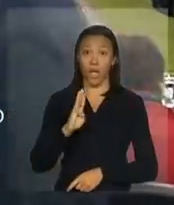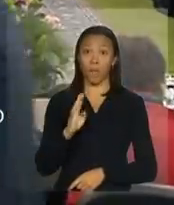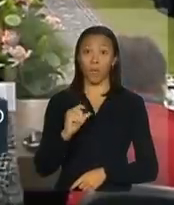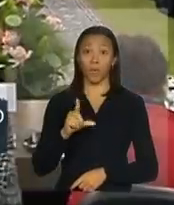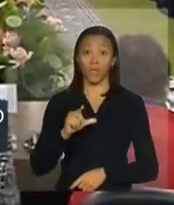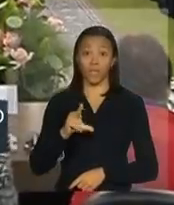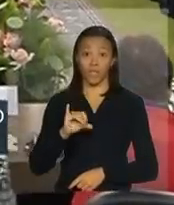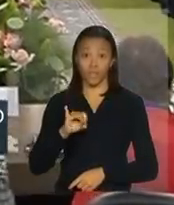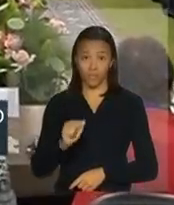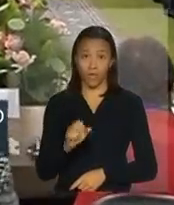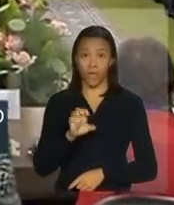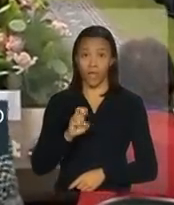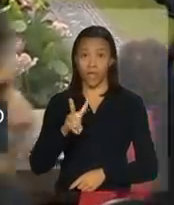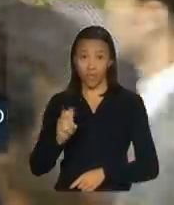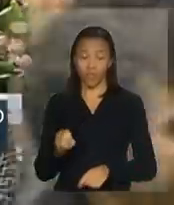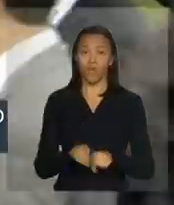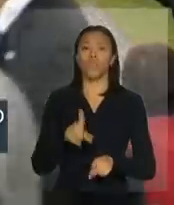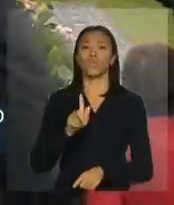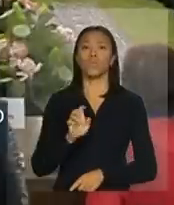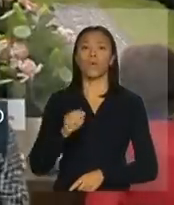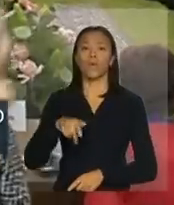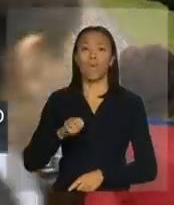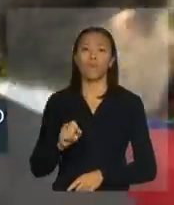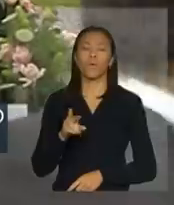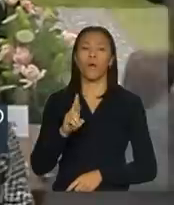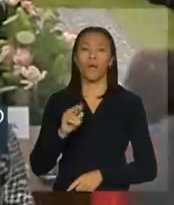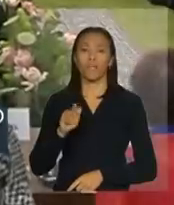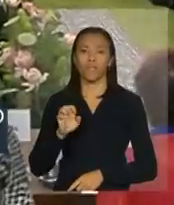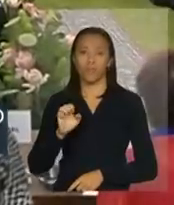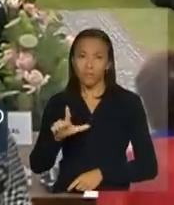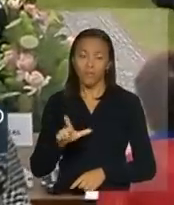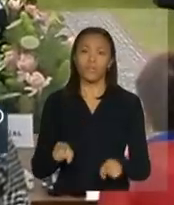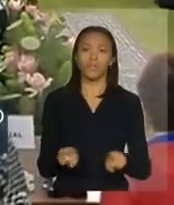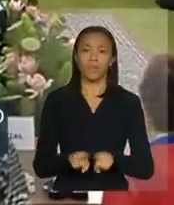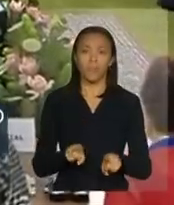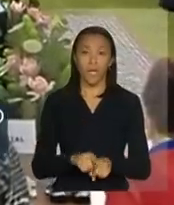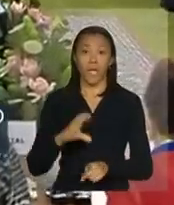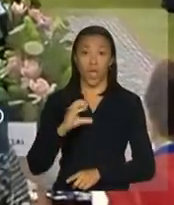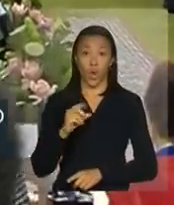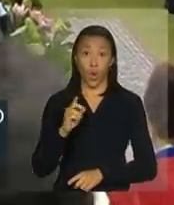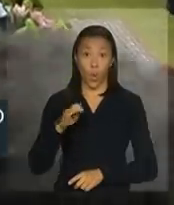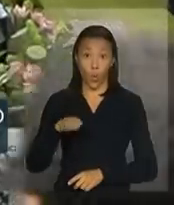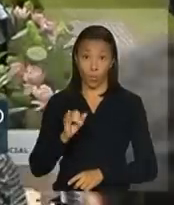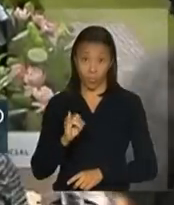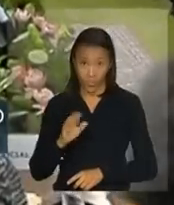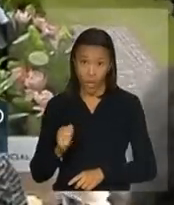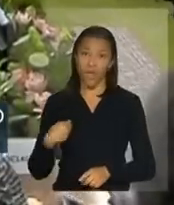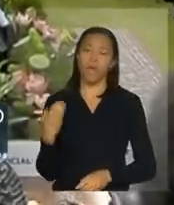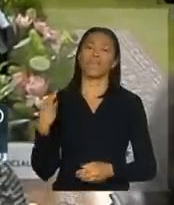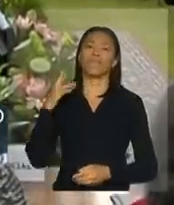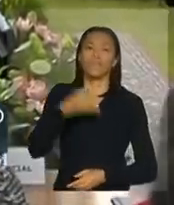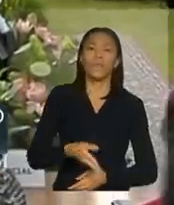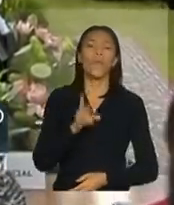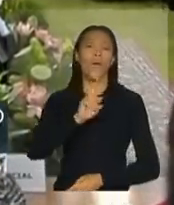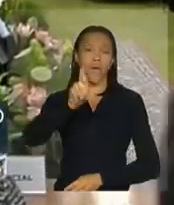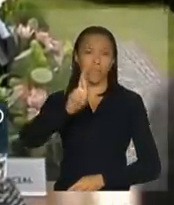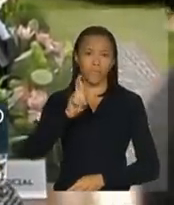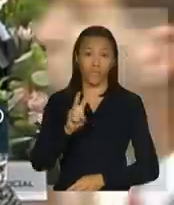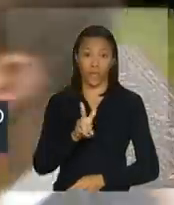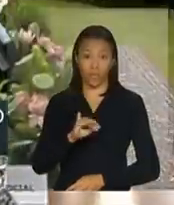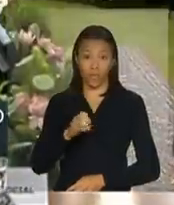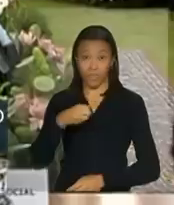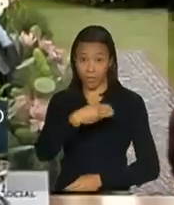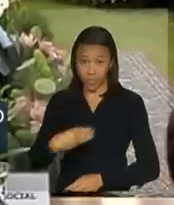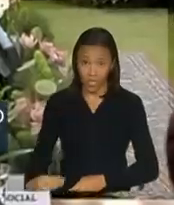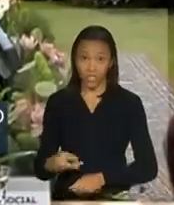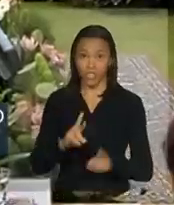Bolívia, Evo Morales, do Equador, Rafael Correa. A Colômbia enviou um representante, que é a vice-ministra de